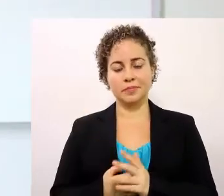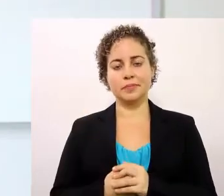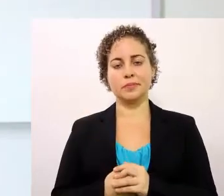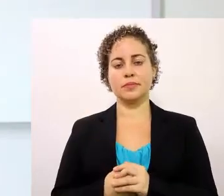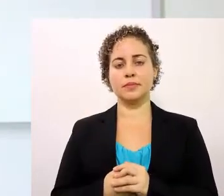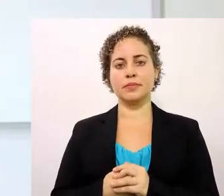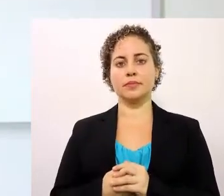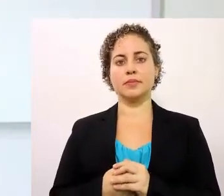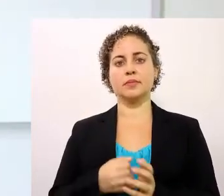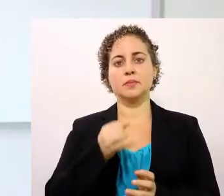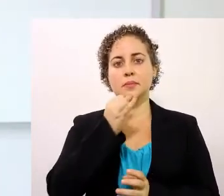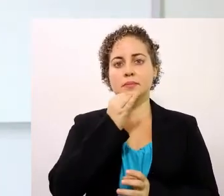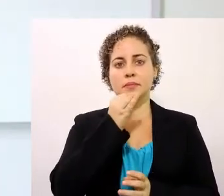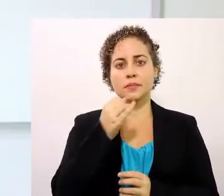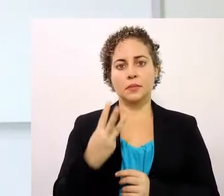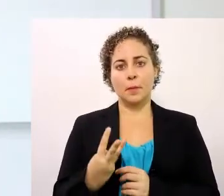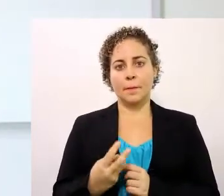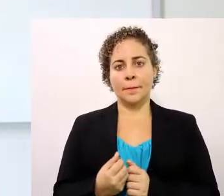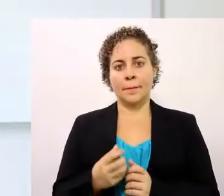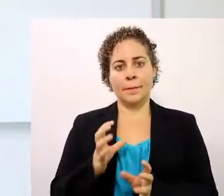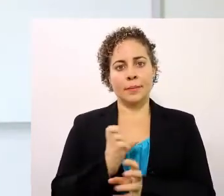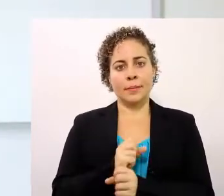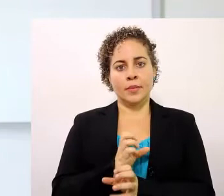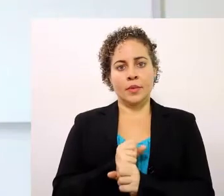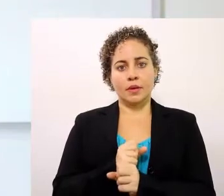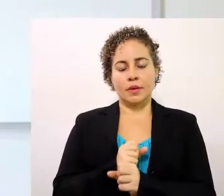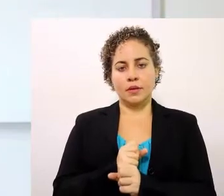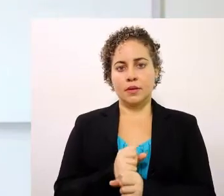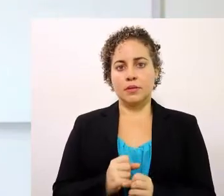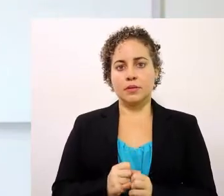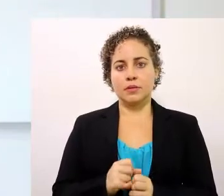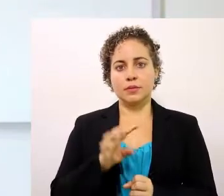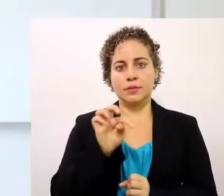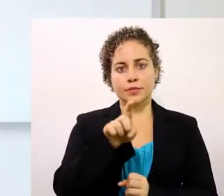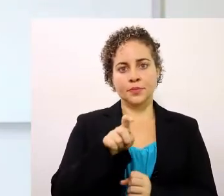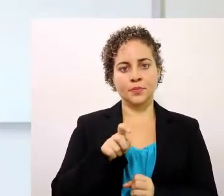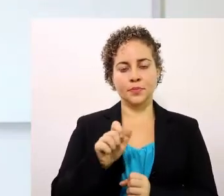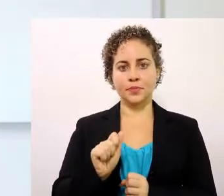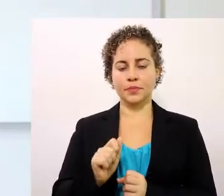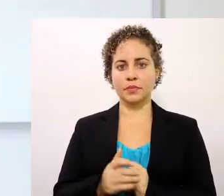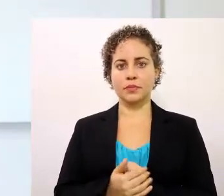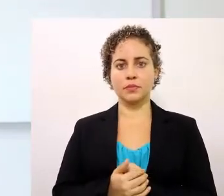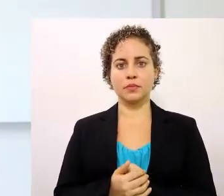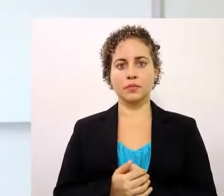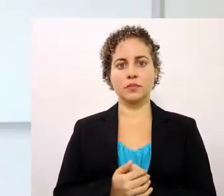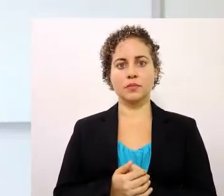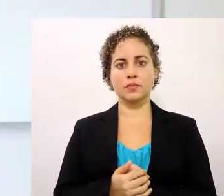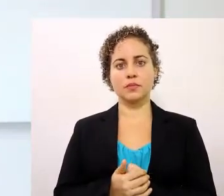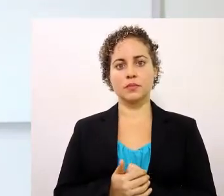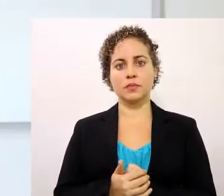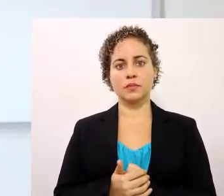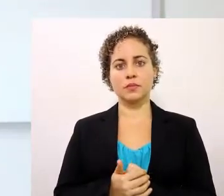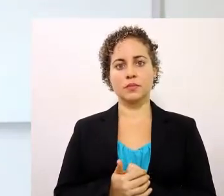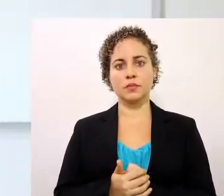exemplo 3, pede-se calcular a taxa de